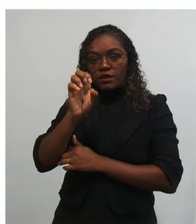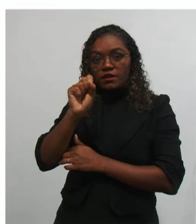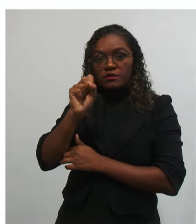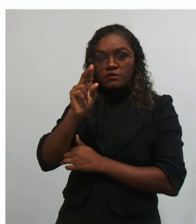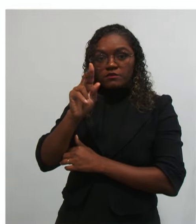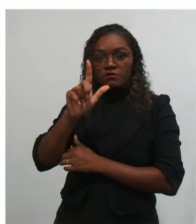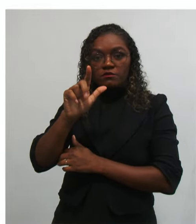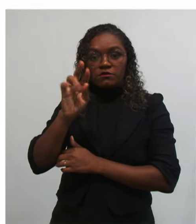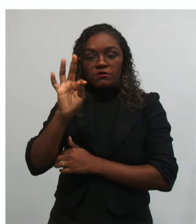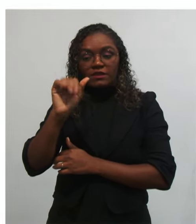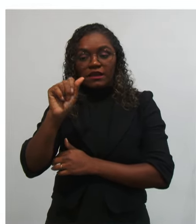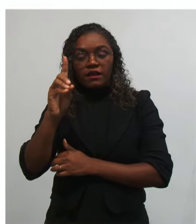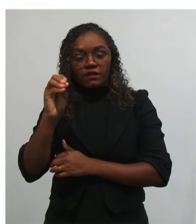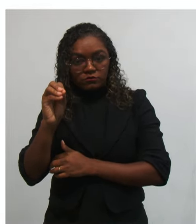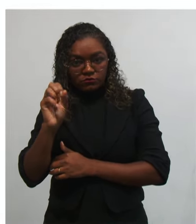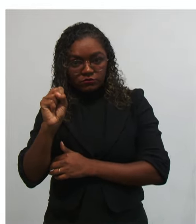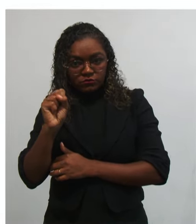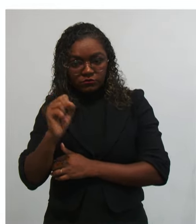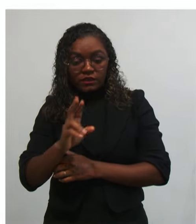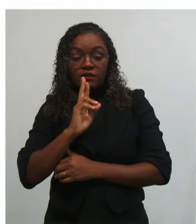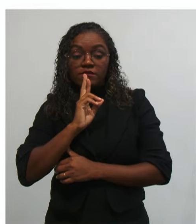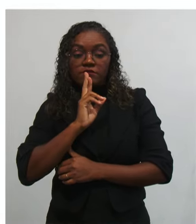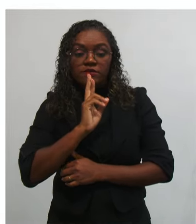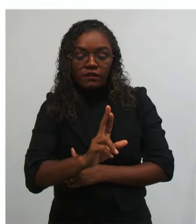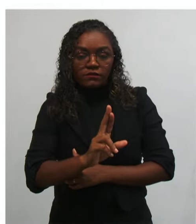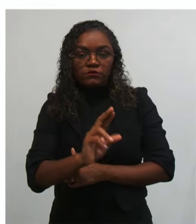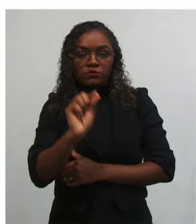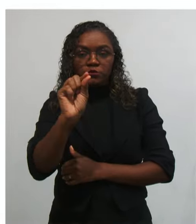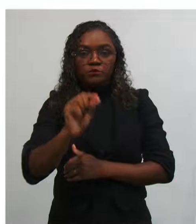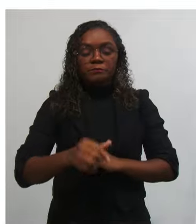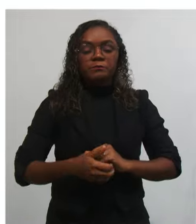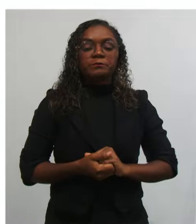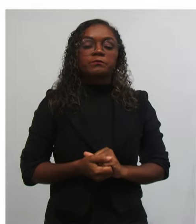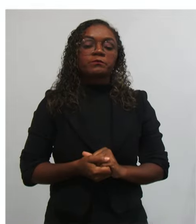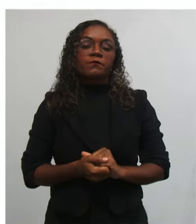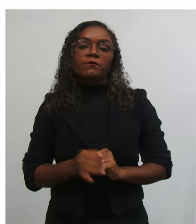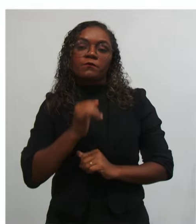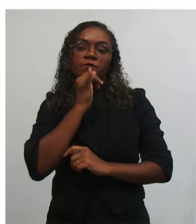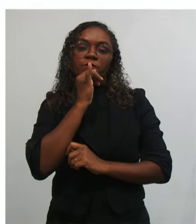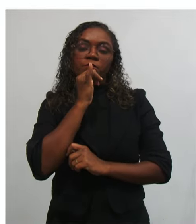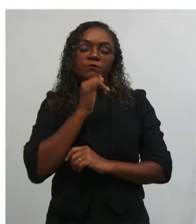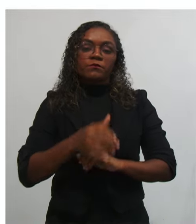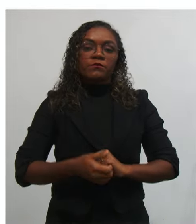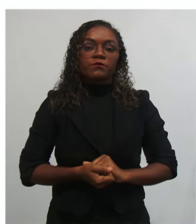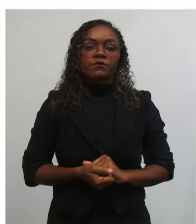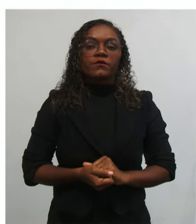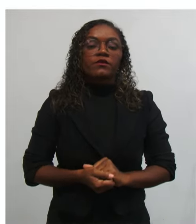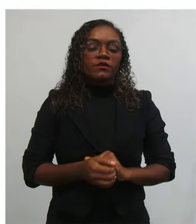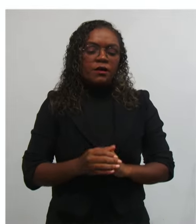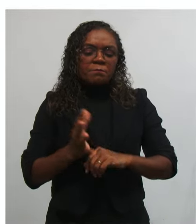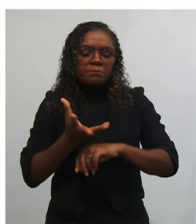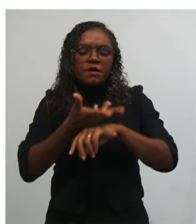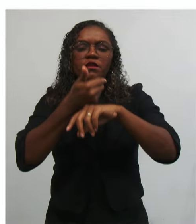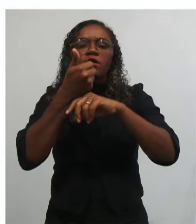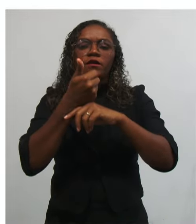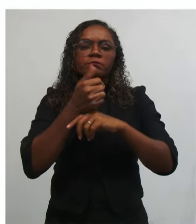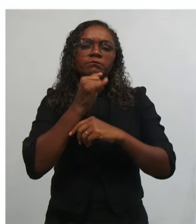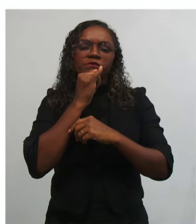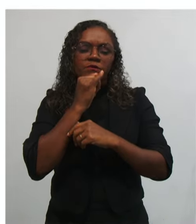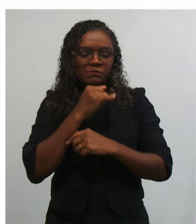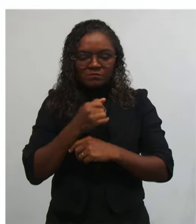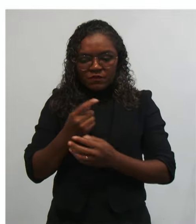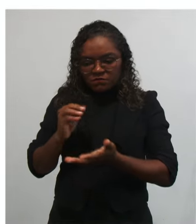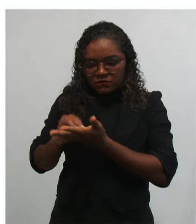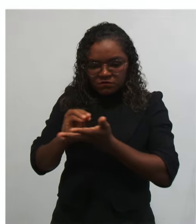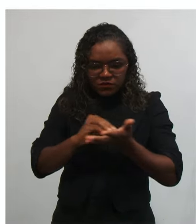uma questão de exclusão é foco no resultado para buscar melhorar aquilo que não foi bom